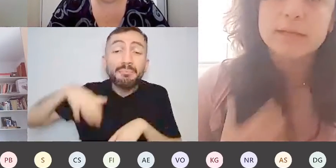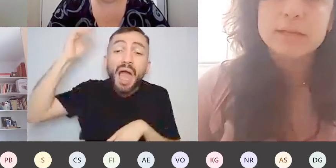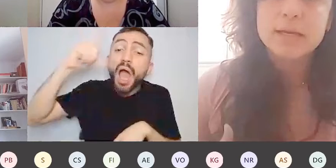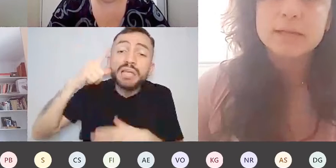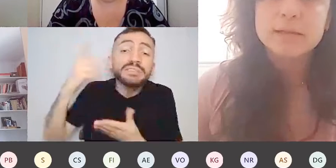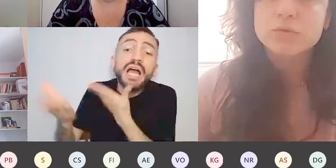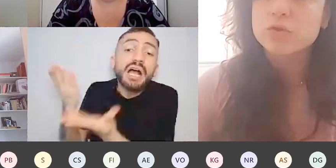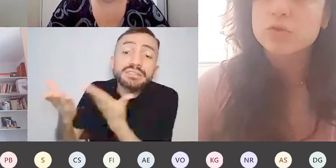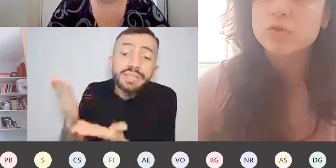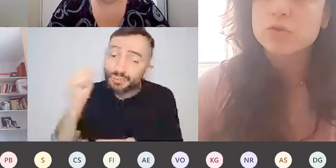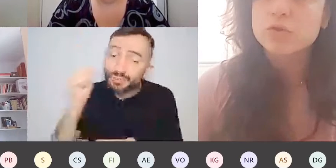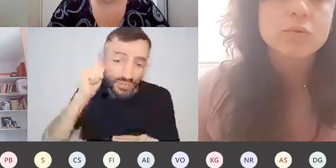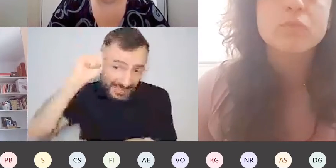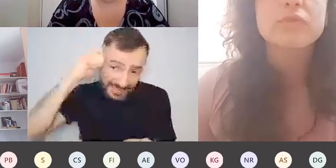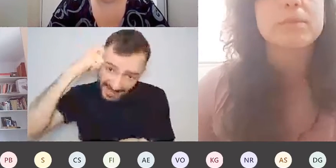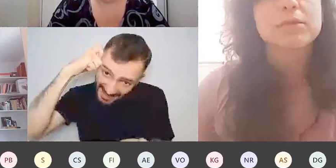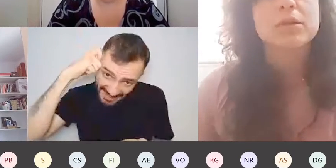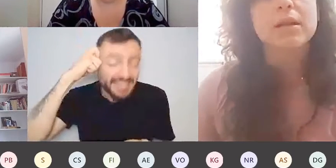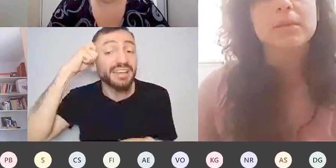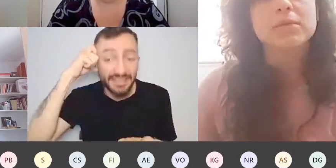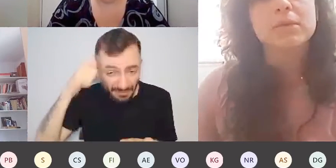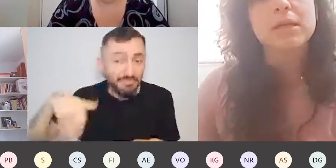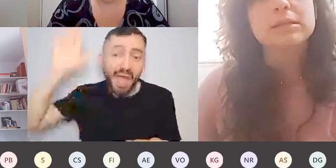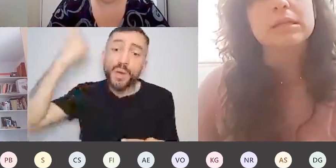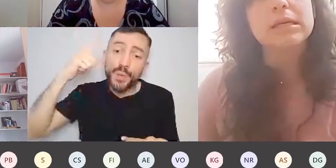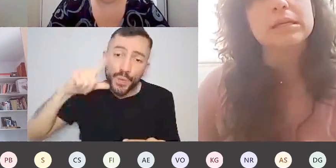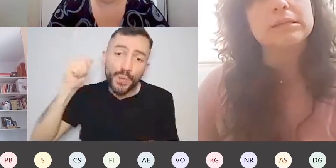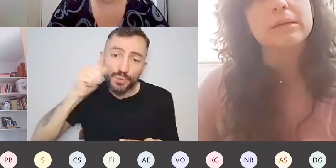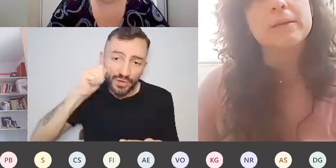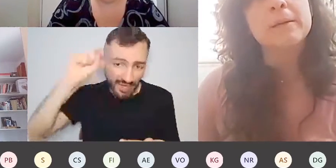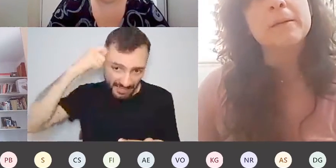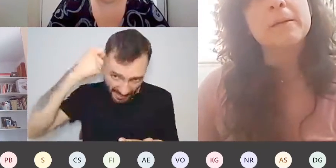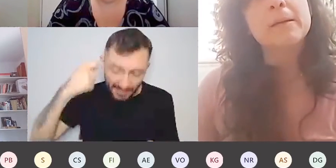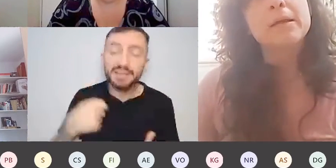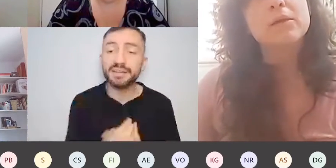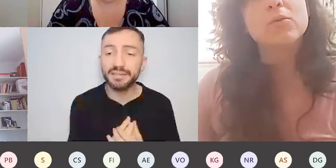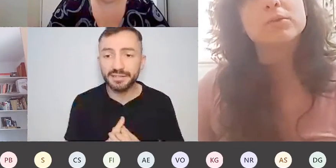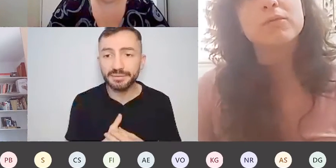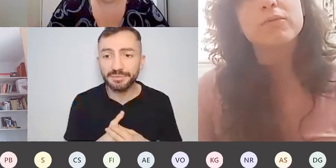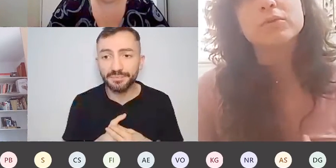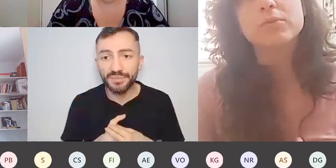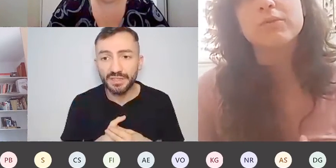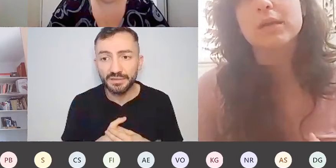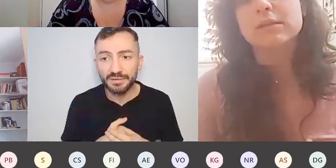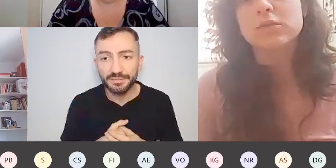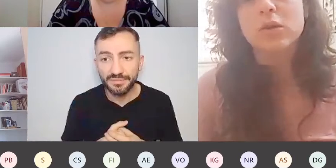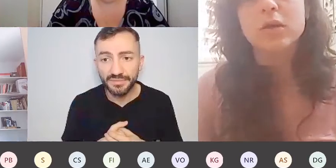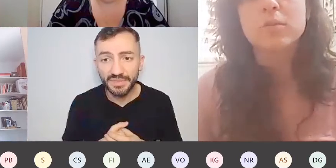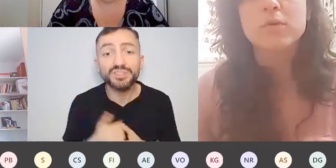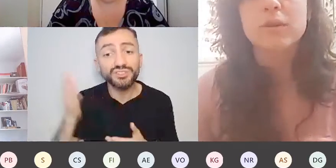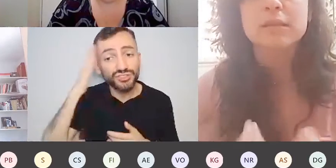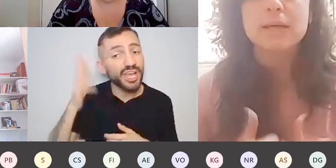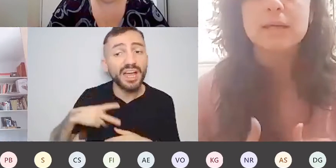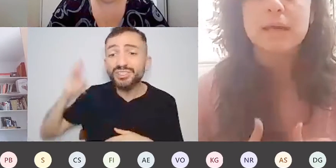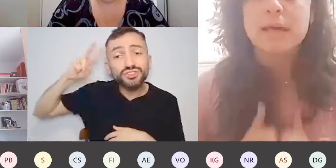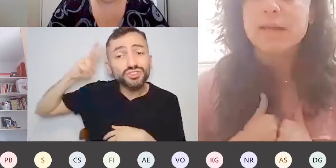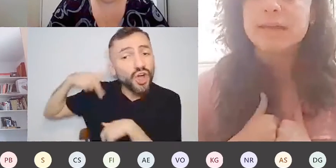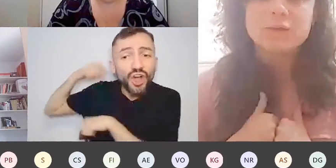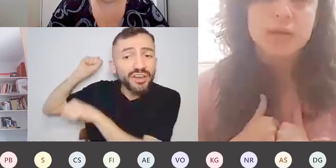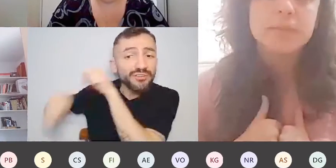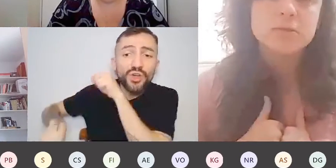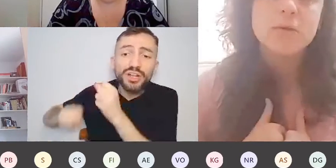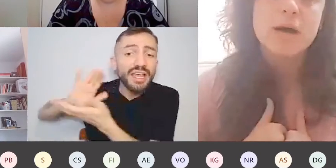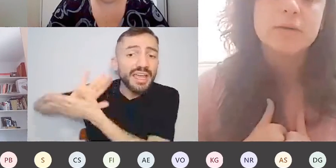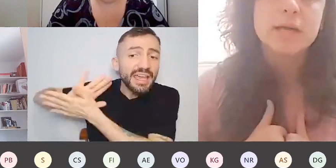majoritariamente mulheres negras, não só, mas sem dúvida majoritariamente mulheres negras, né? Então, como se não fosse uma violência histórica, uma violência